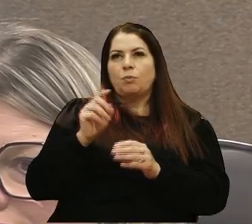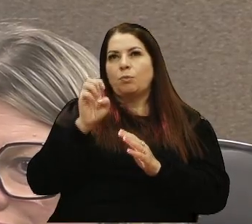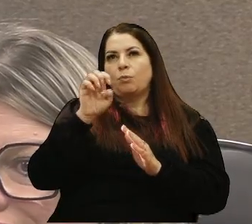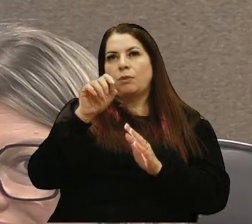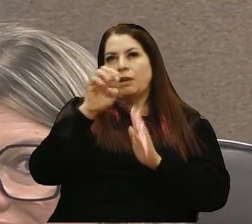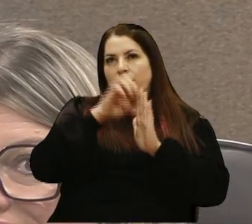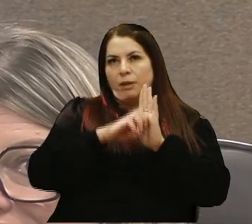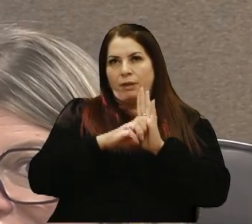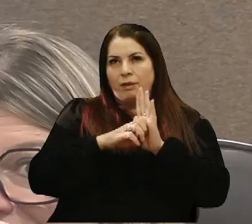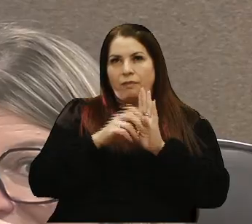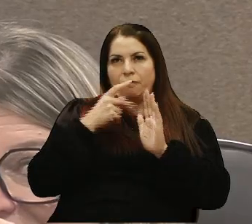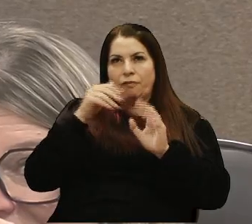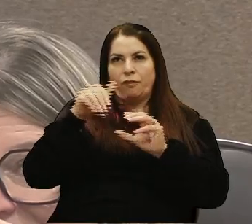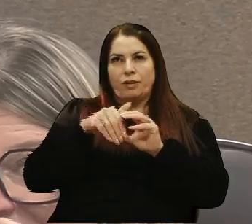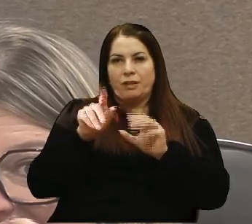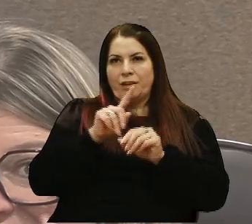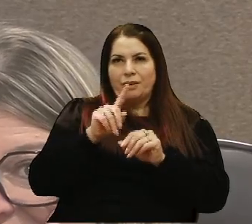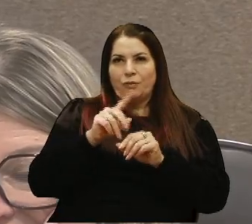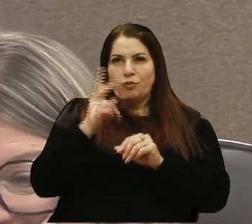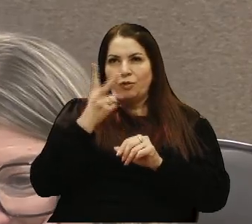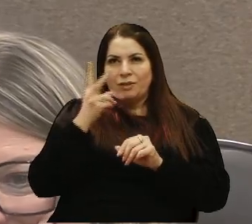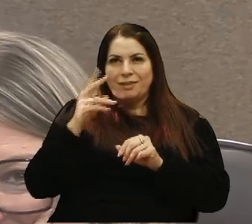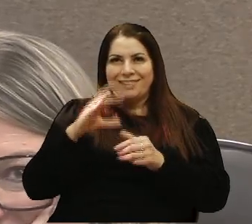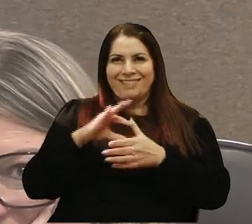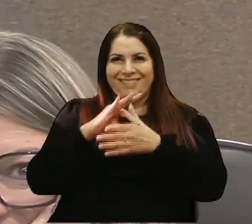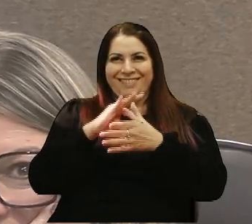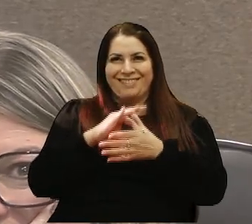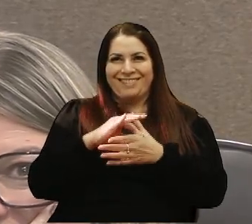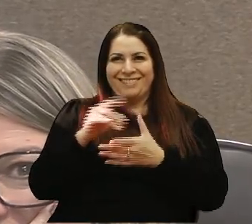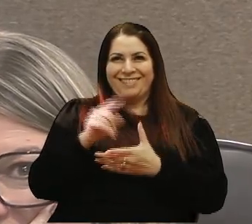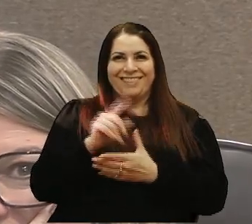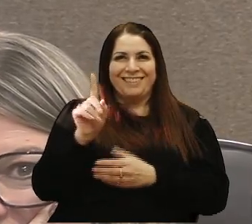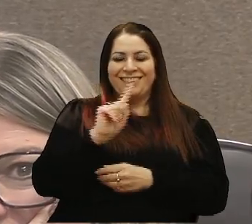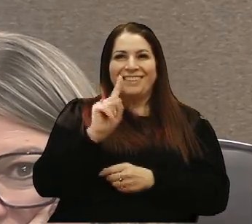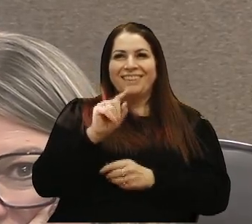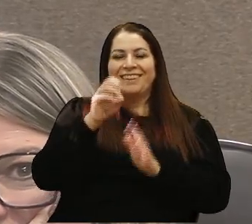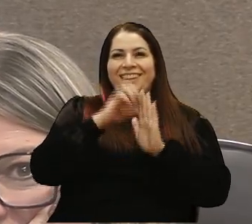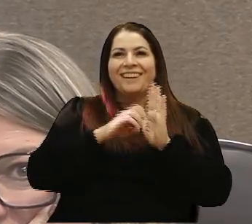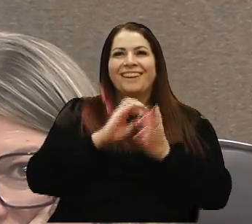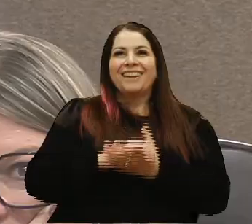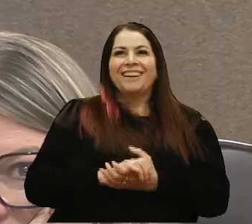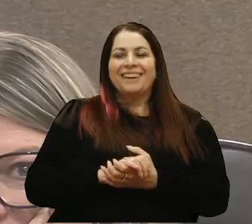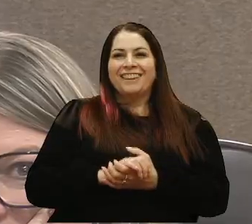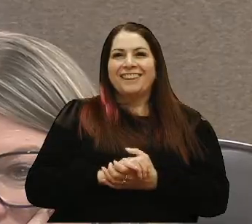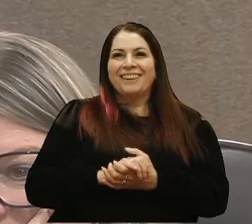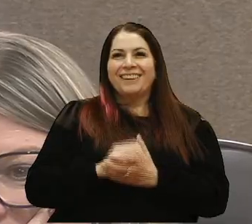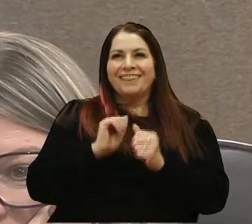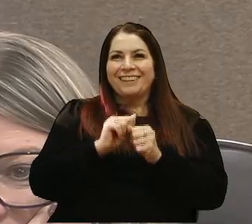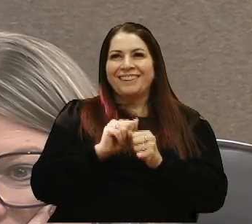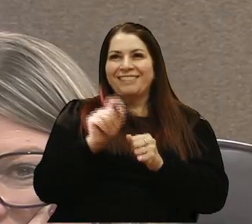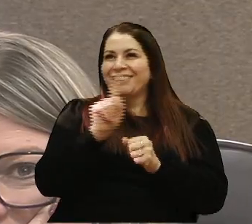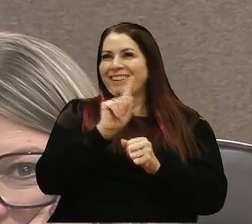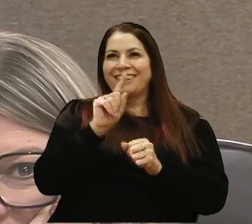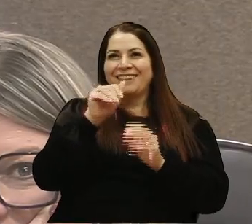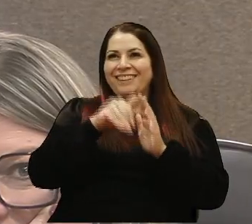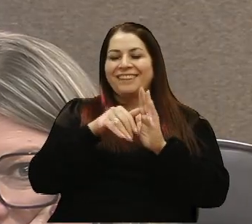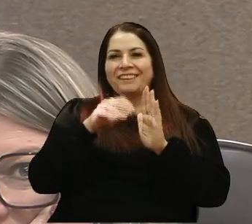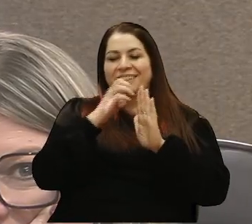emenda. Os dois líderes, né? Votar não à emenda, o adjunto aqui, votar não à